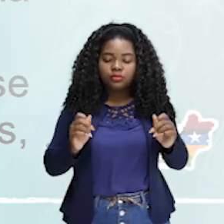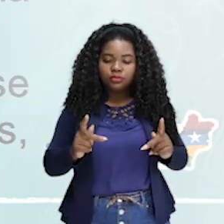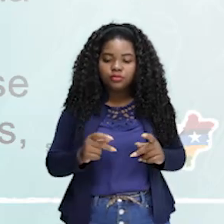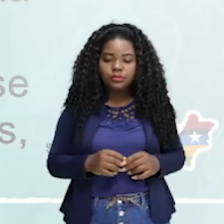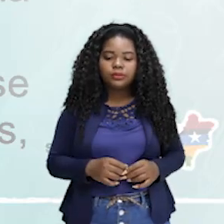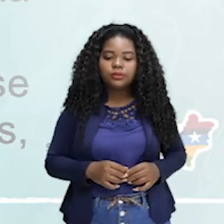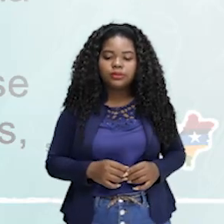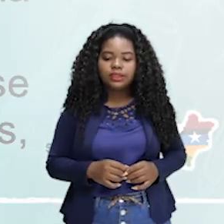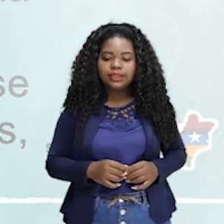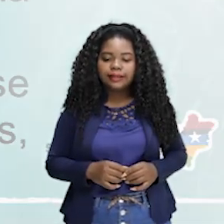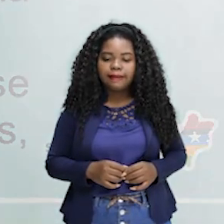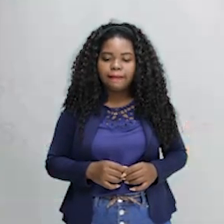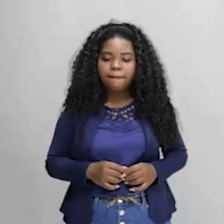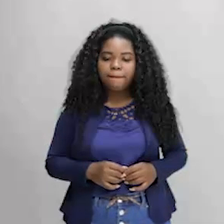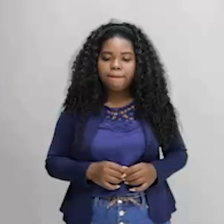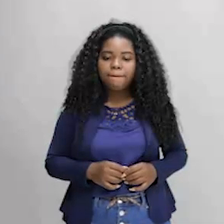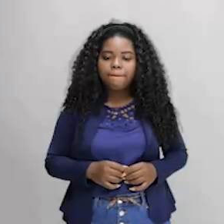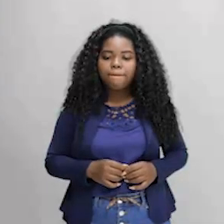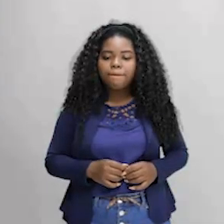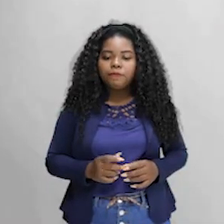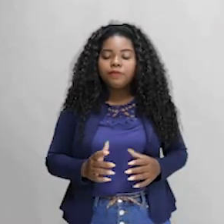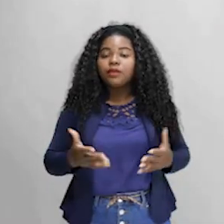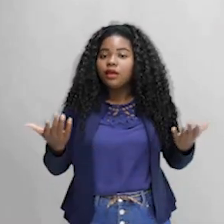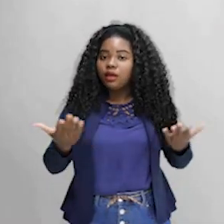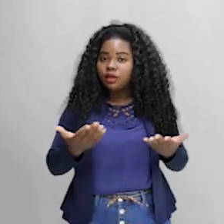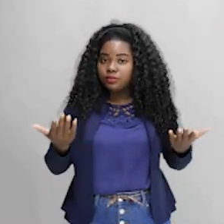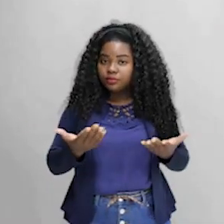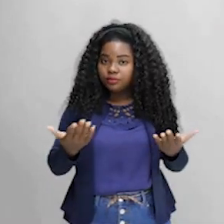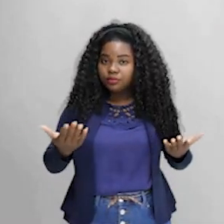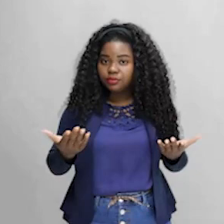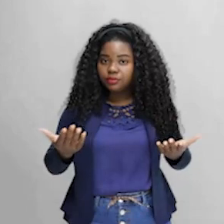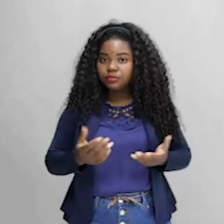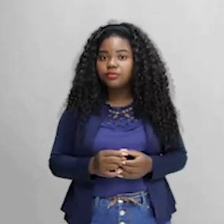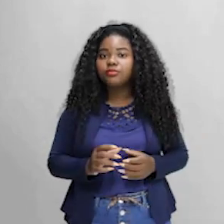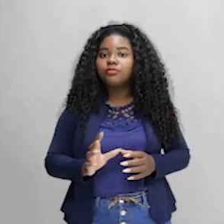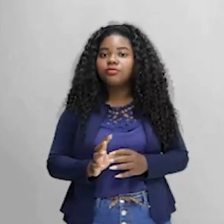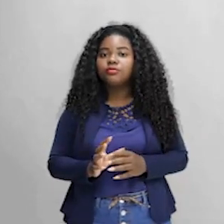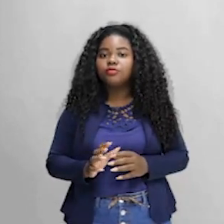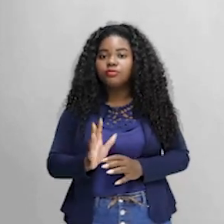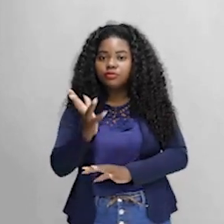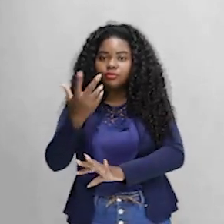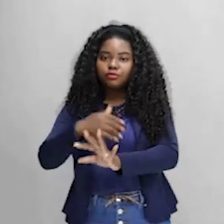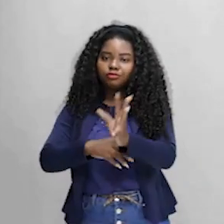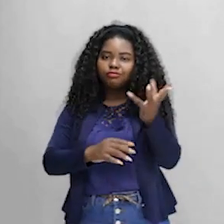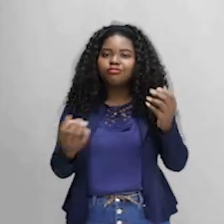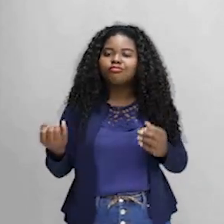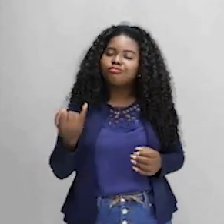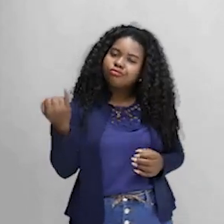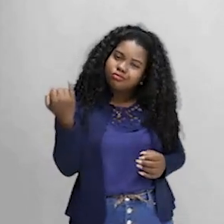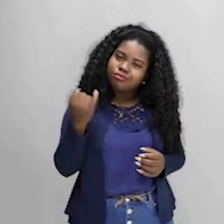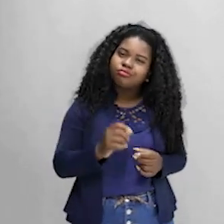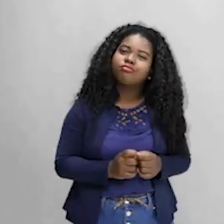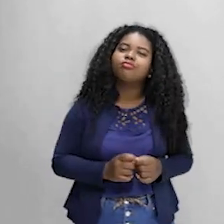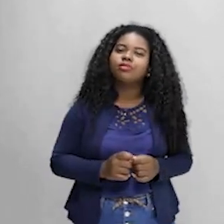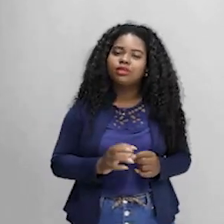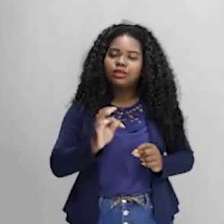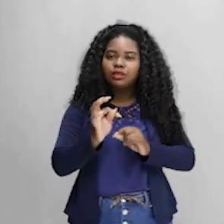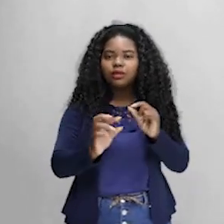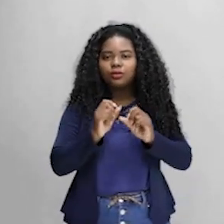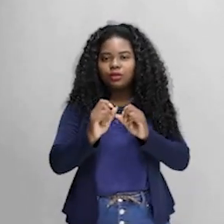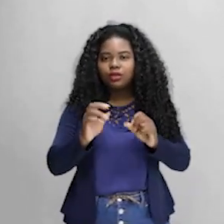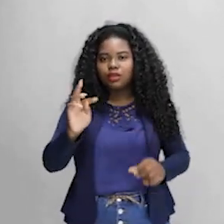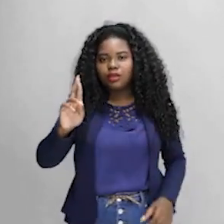característica. Beleza? Vem evoluir agora comigo. Vamos falar de uma floresta muito interessante, que são as florestas